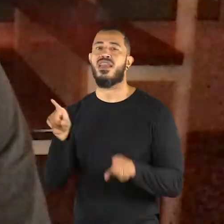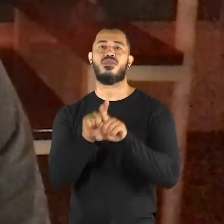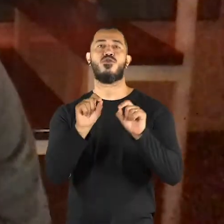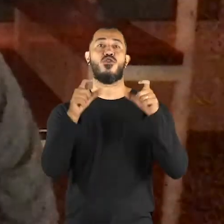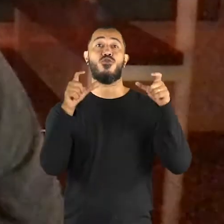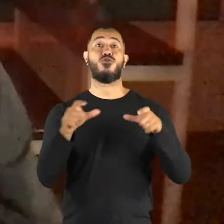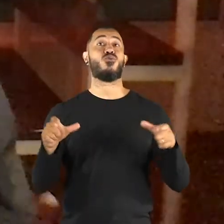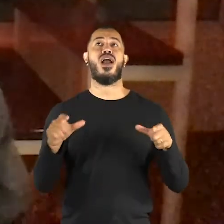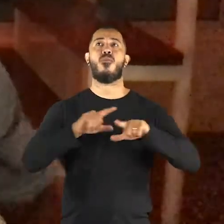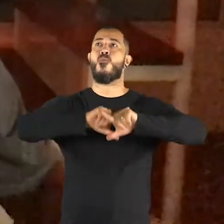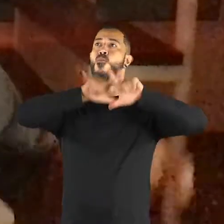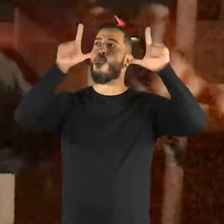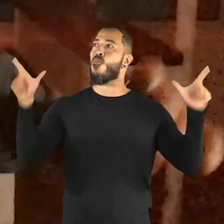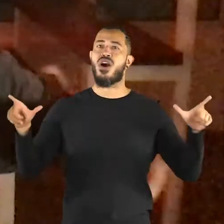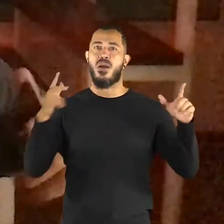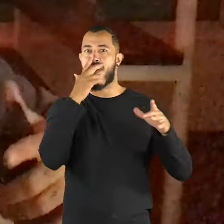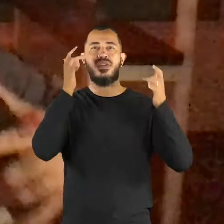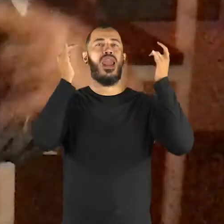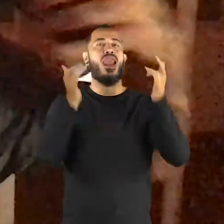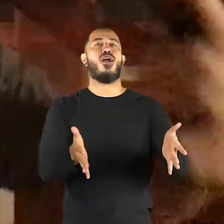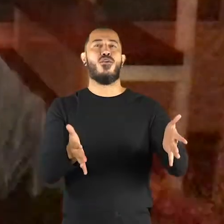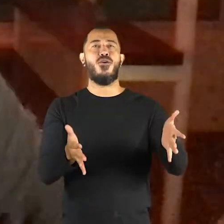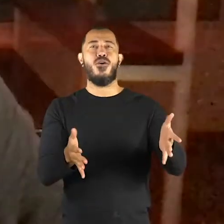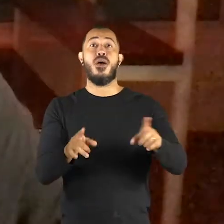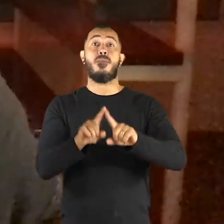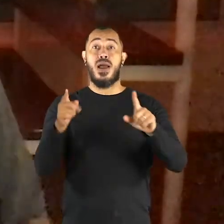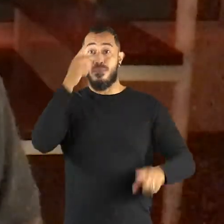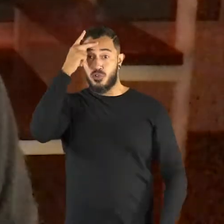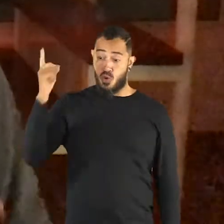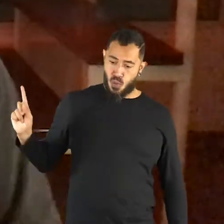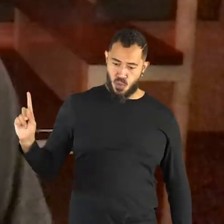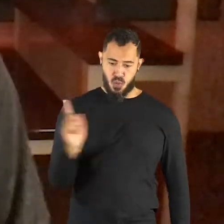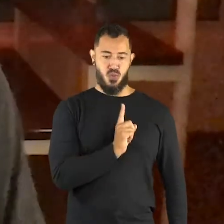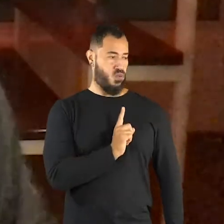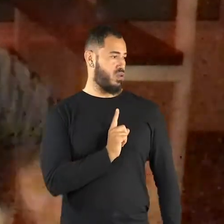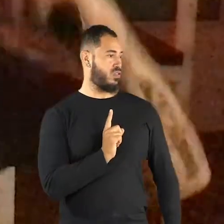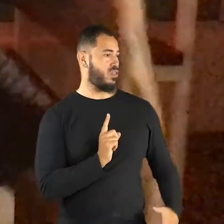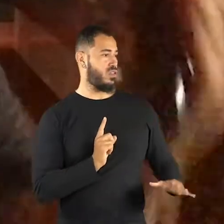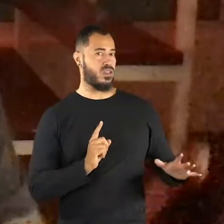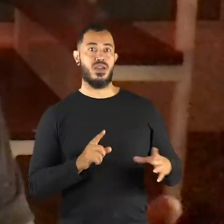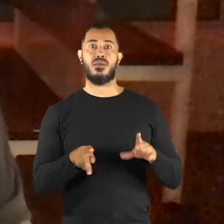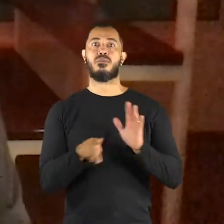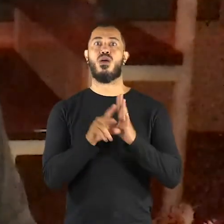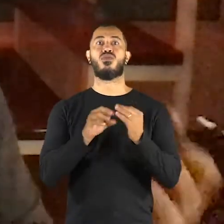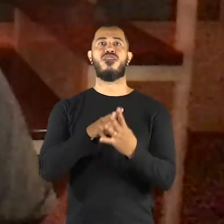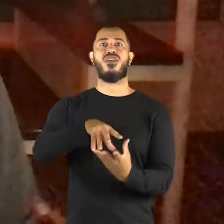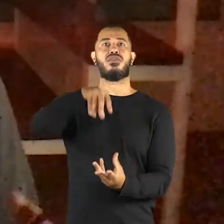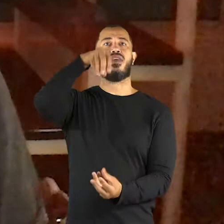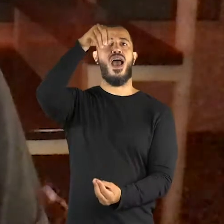lugar nenhum, de parecer um lugar abandonado, mas que está ocupado por pessoas. Isso faz parte dos fantasmas do